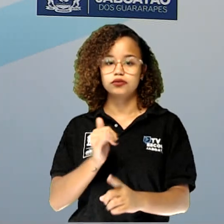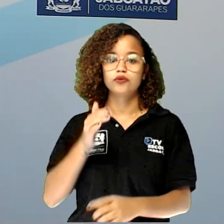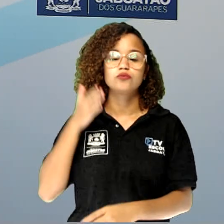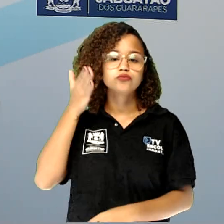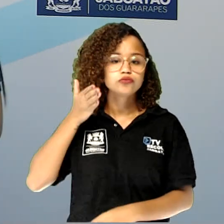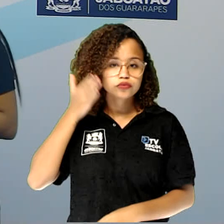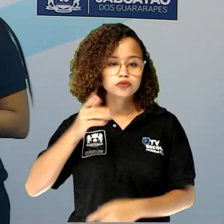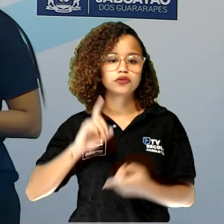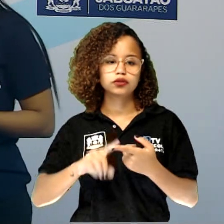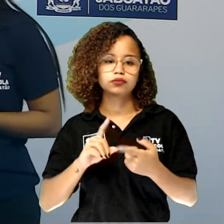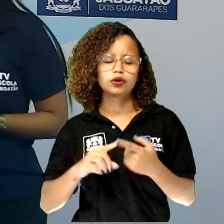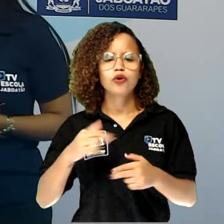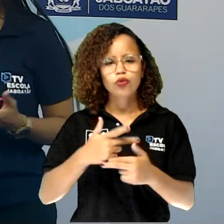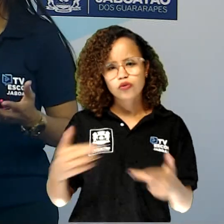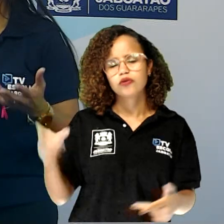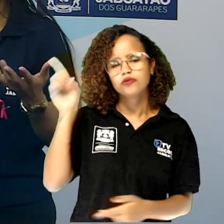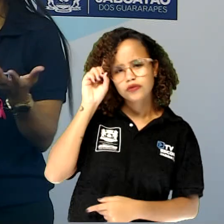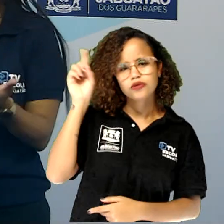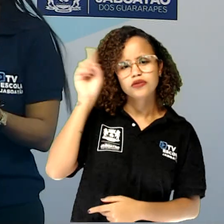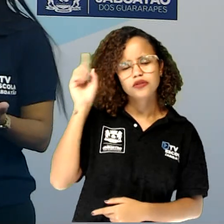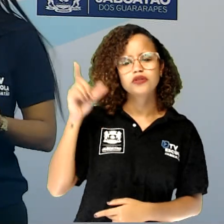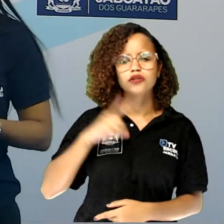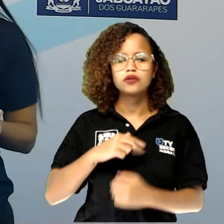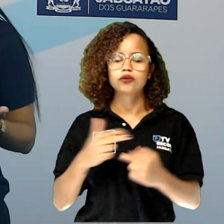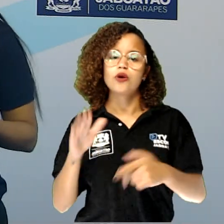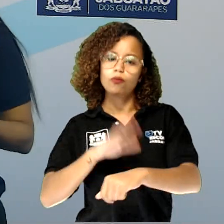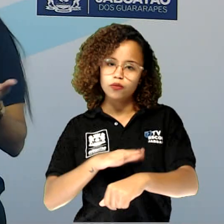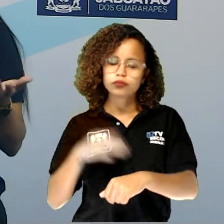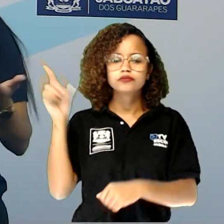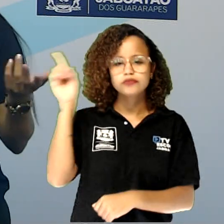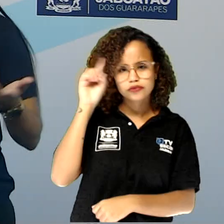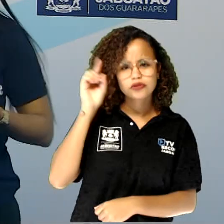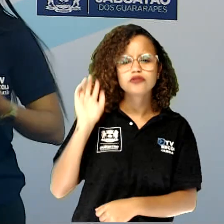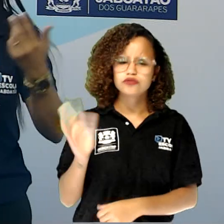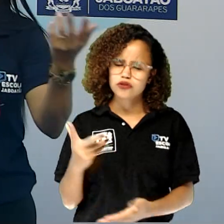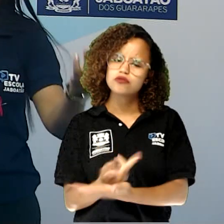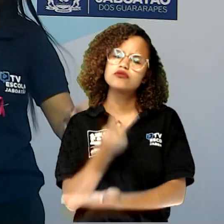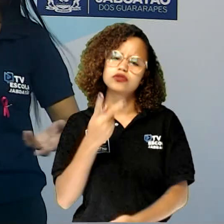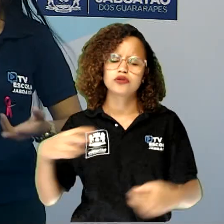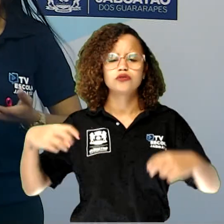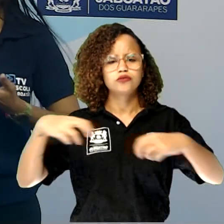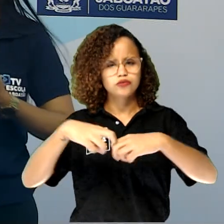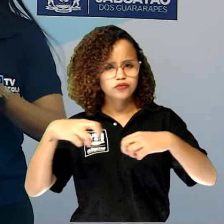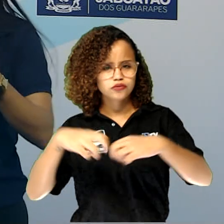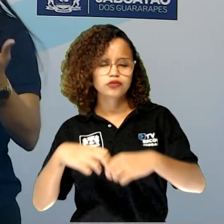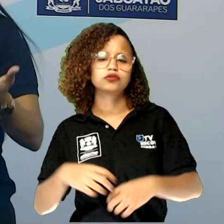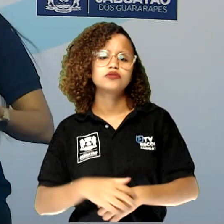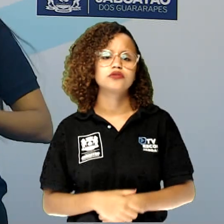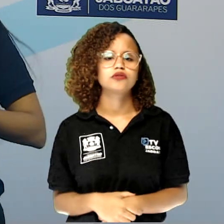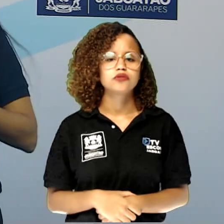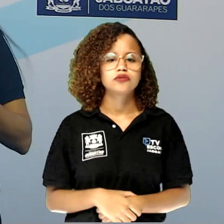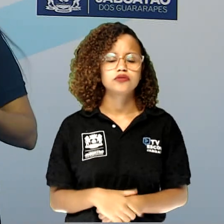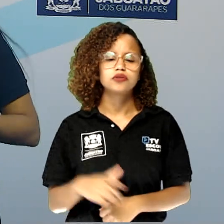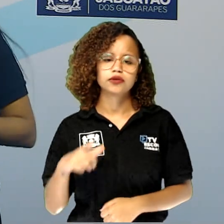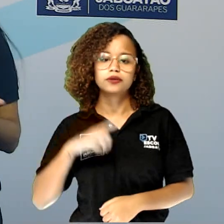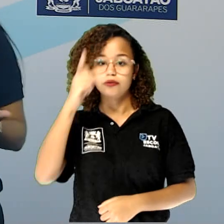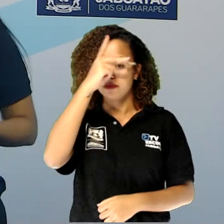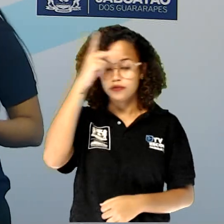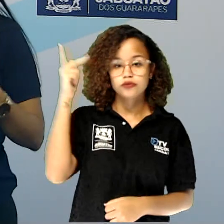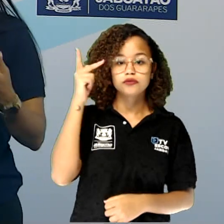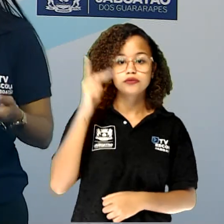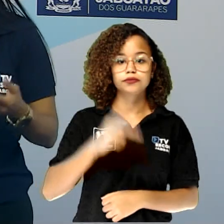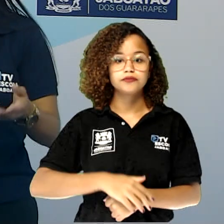situações cotidianas. Como eu tinha falado, traz uma situação do dia a dia, né? Que geralmente acontece um acidente de trânsito envolvendo pessoas,